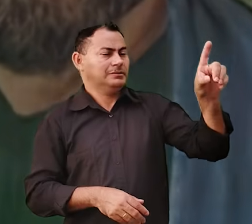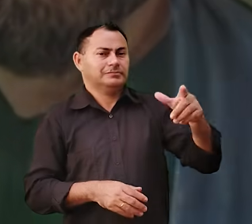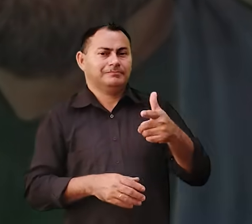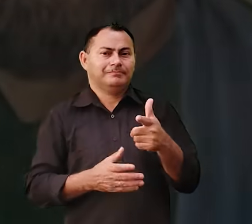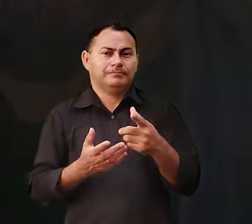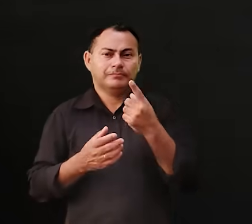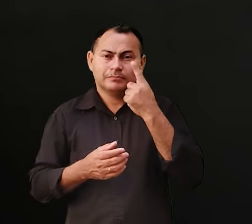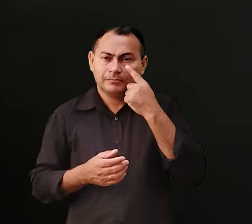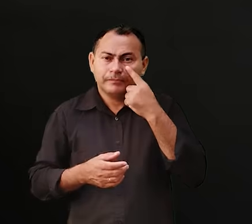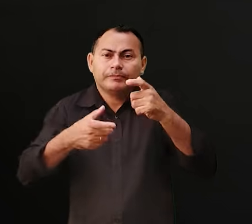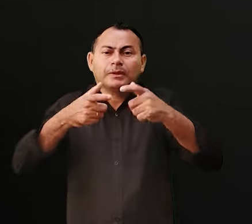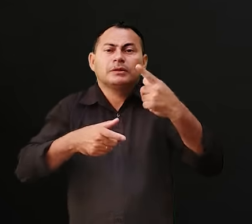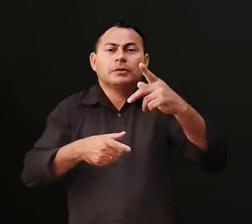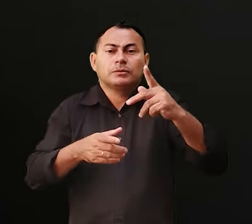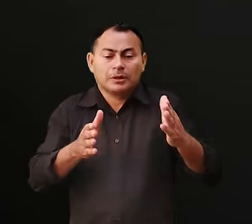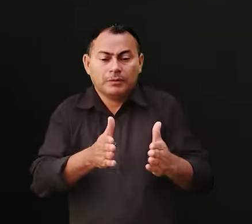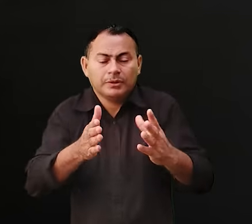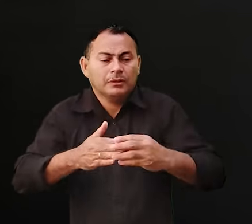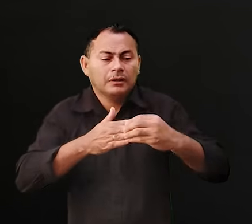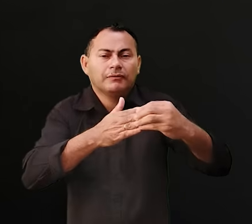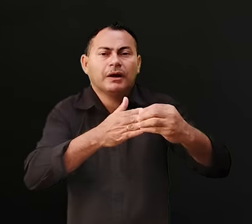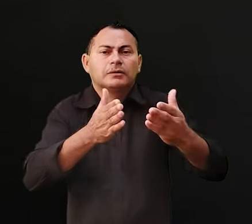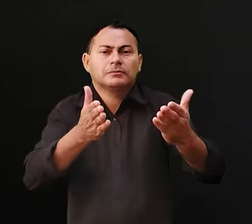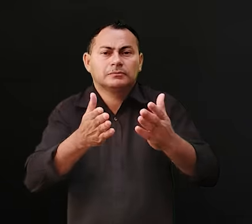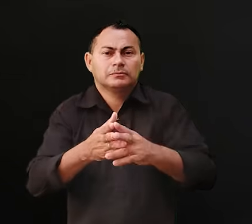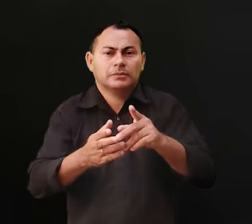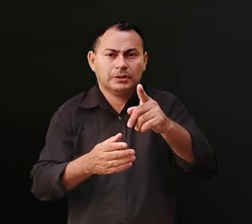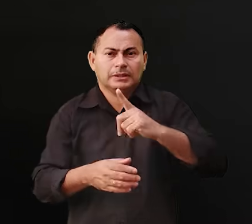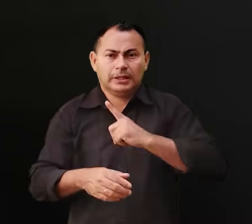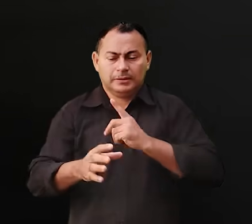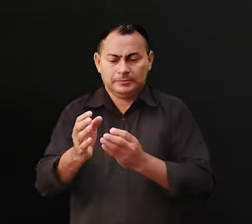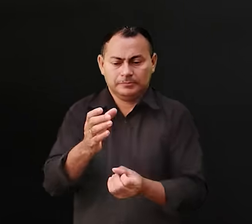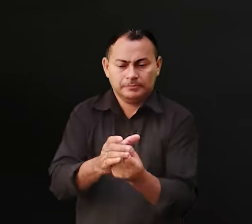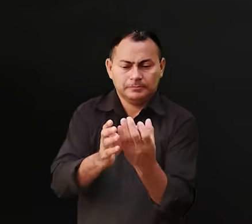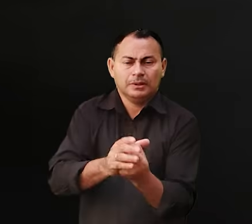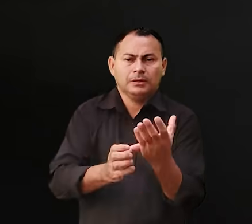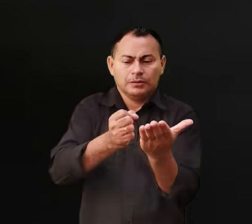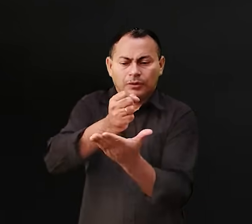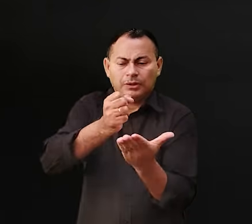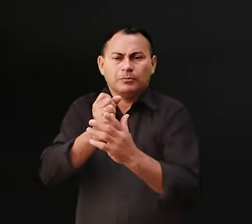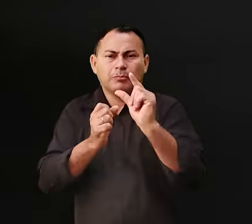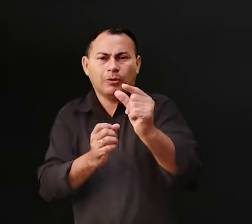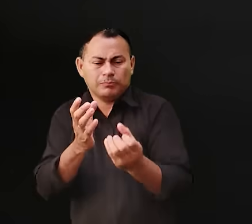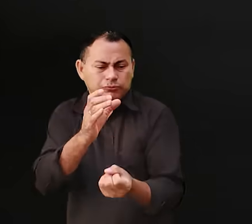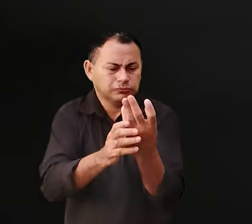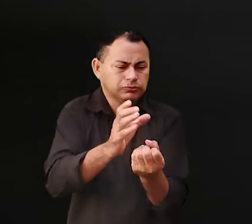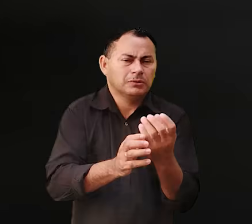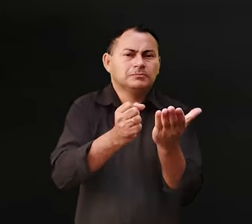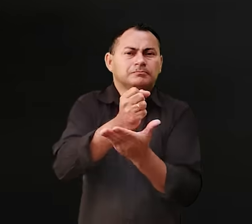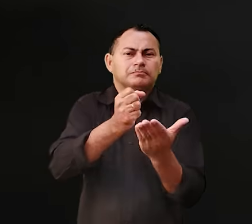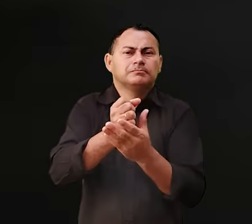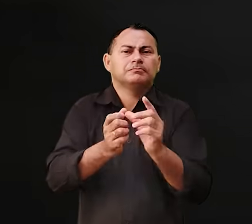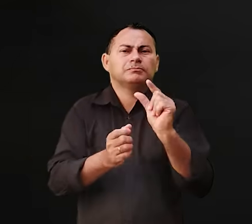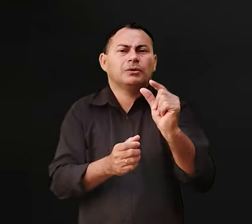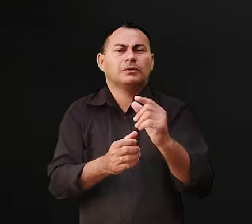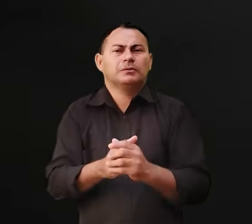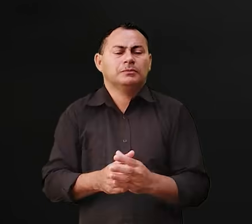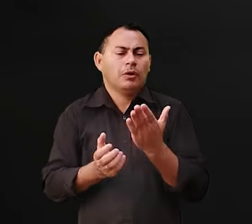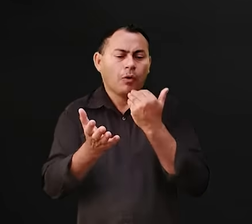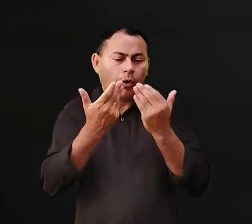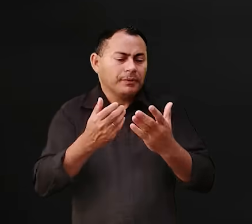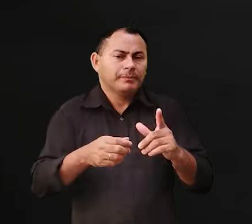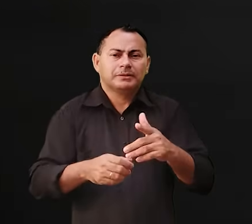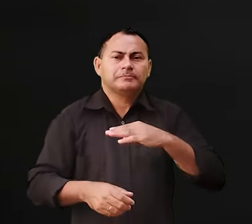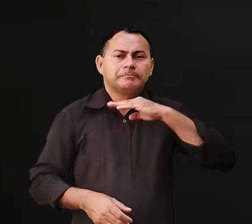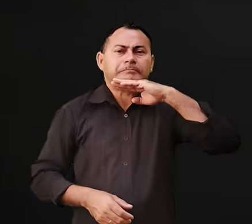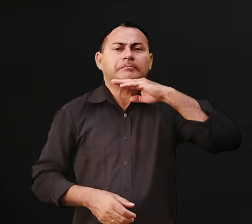Deus. Vejam aonde seus caminhos os levaram. Vocês têm plantado muito e colhido pouco. Vocês comem,